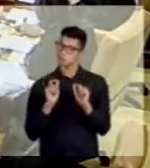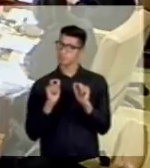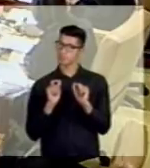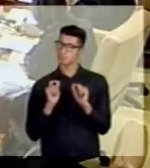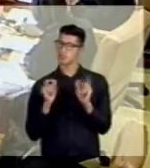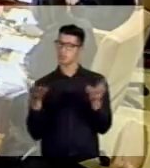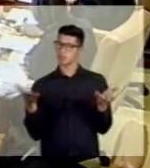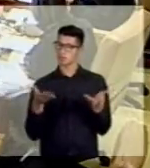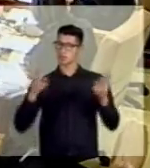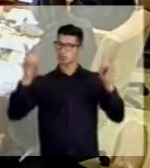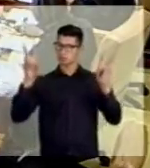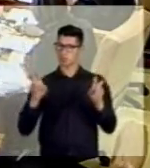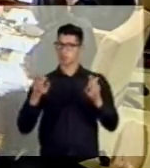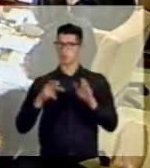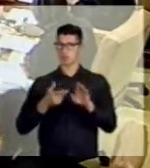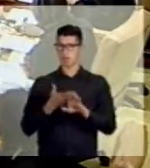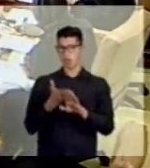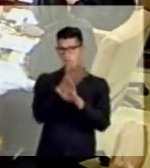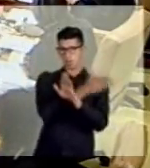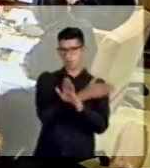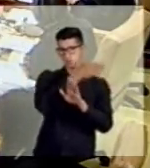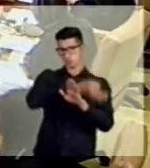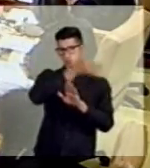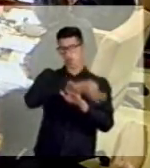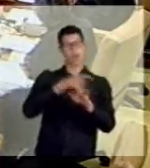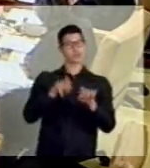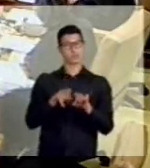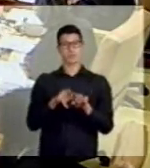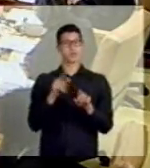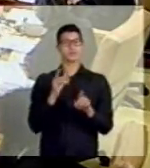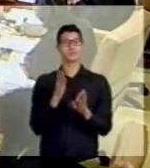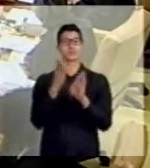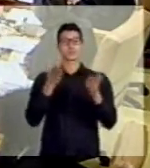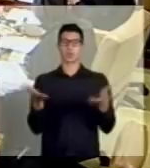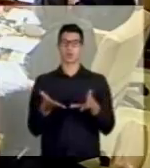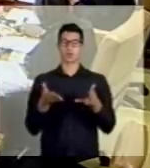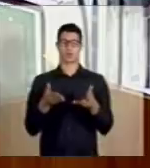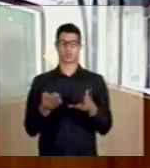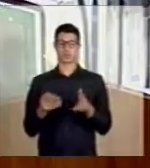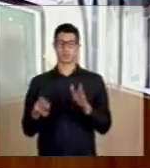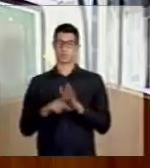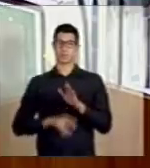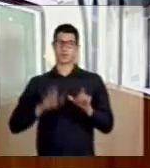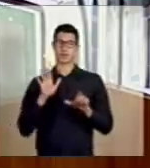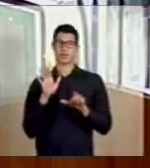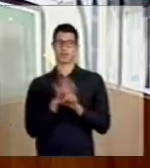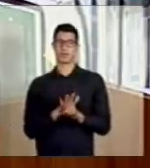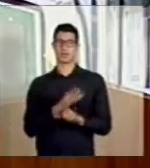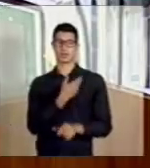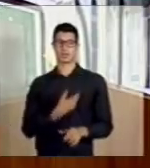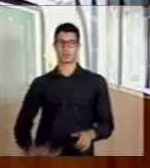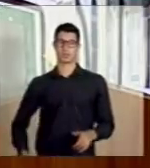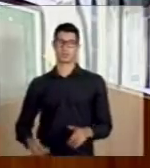a questão da prévia autorização judicial encontra equacionamento na própria lei dos registros